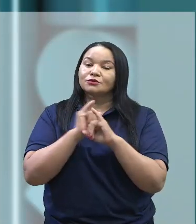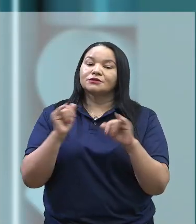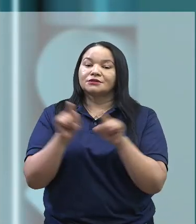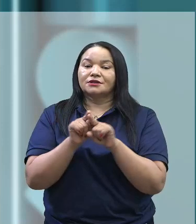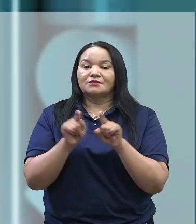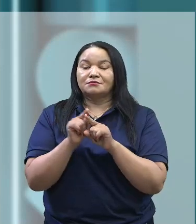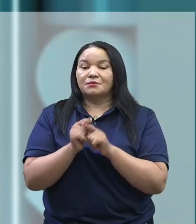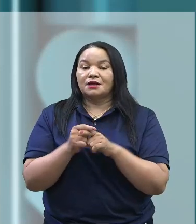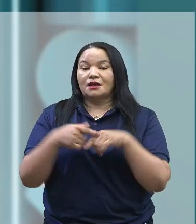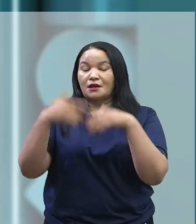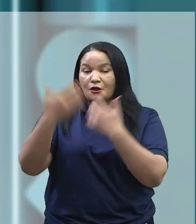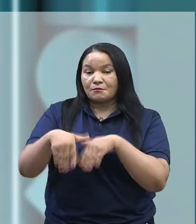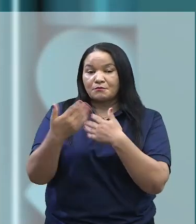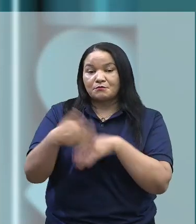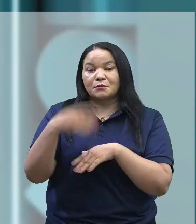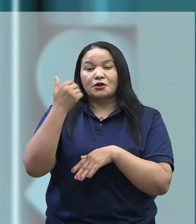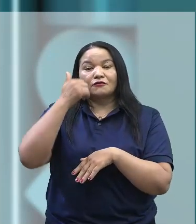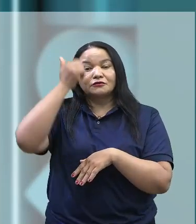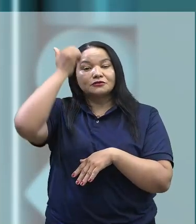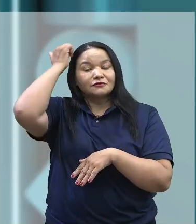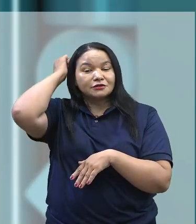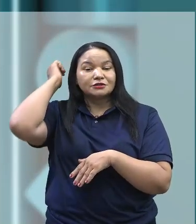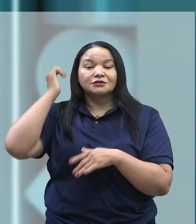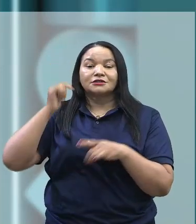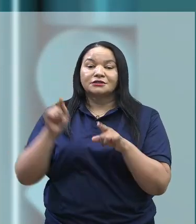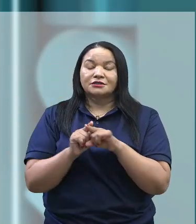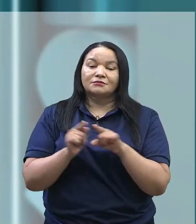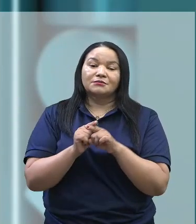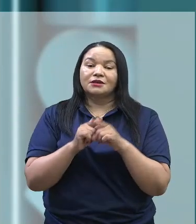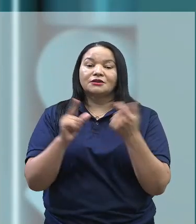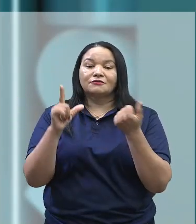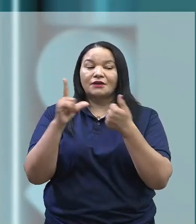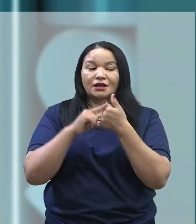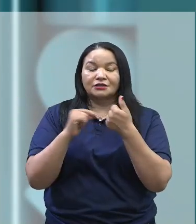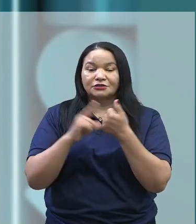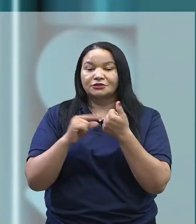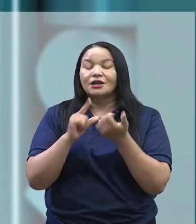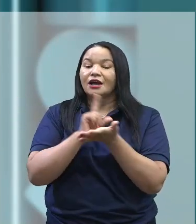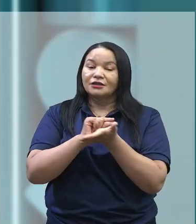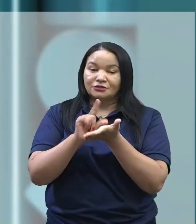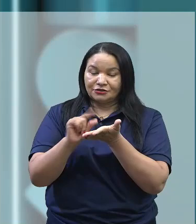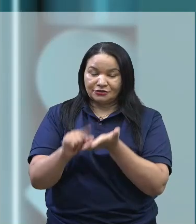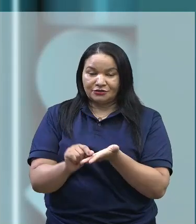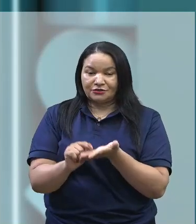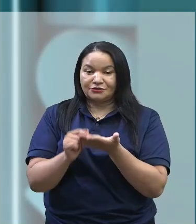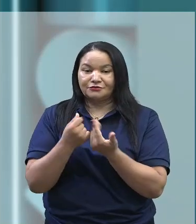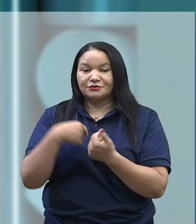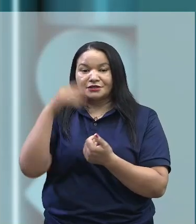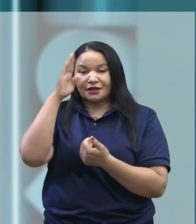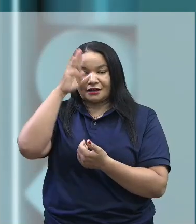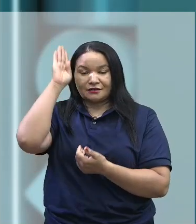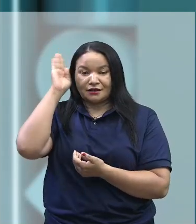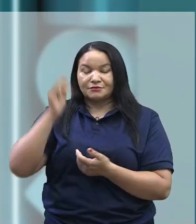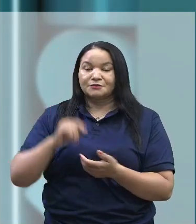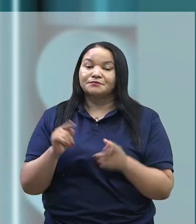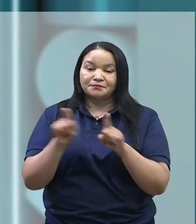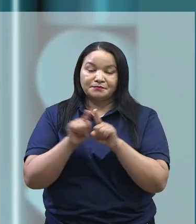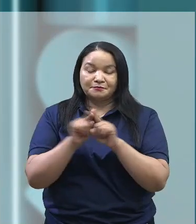de vestibular, em artigos acadêmicos. Então, a redação ela está no nosso